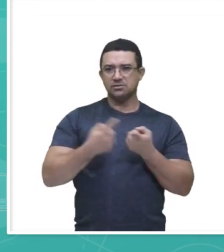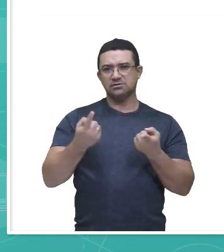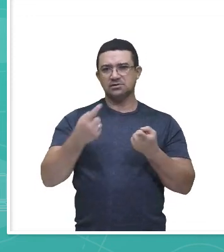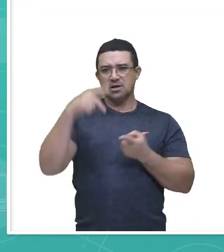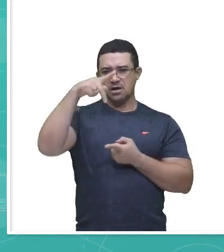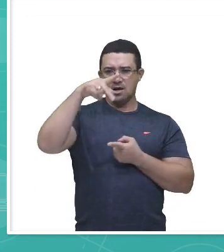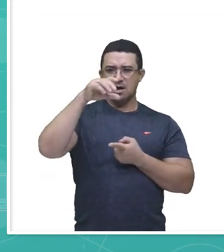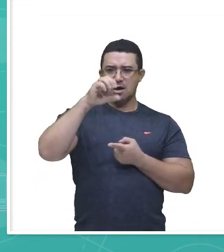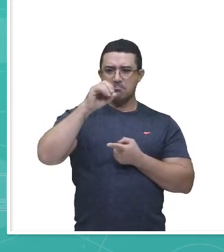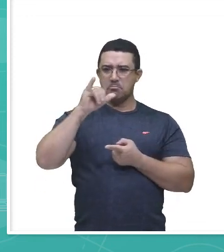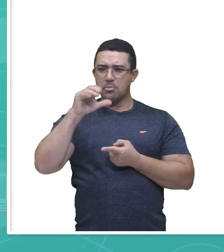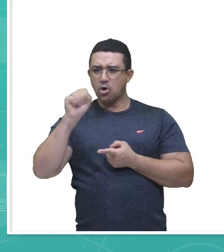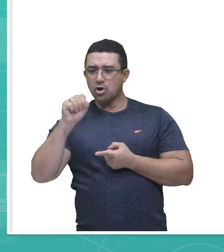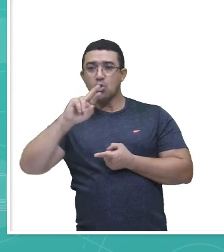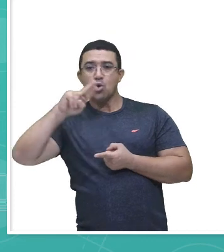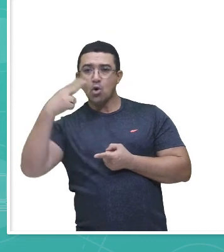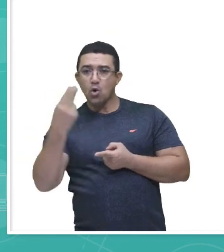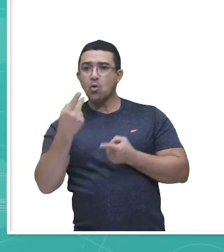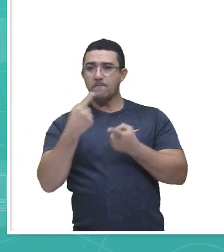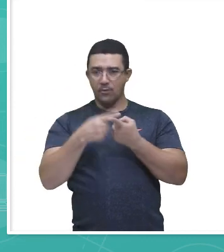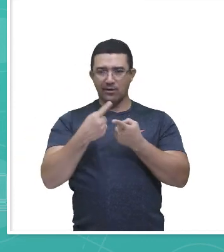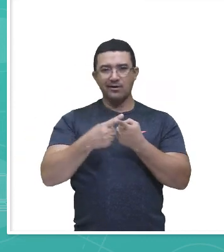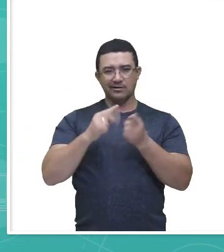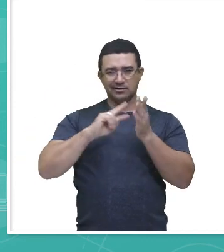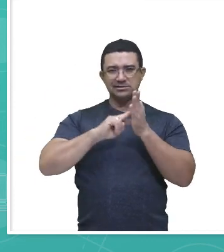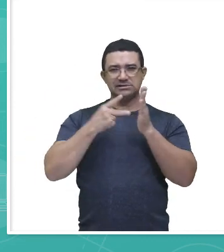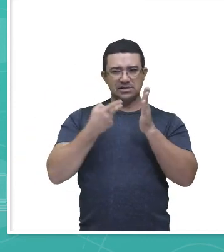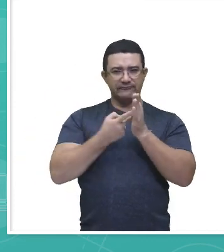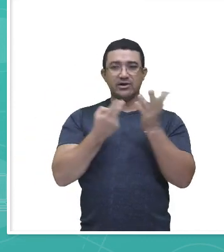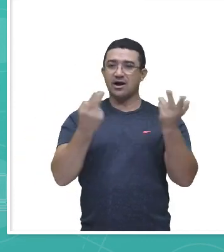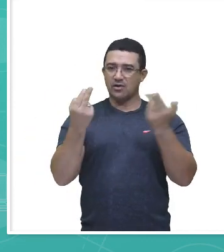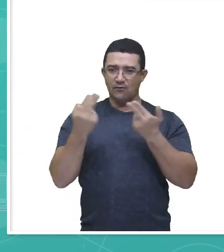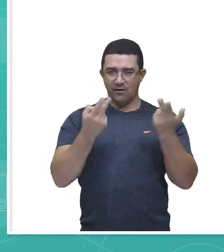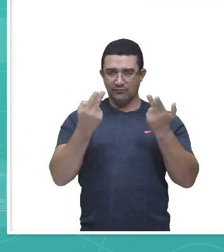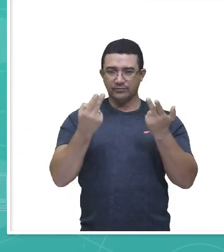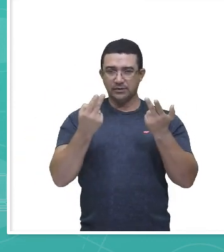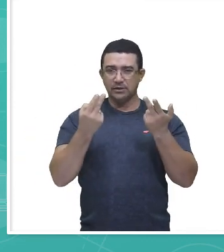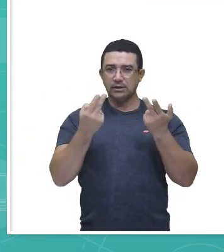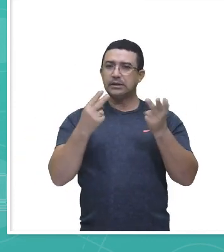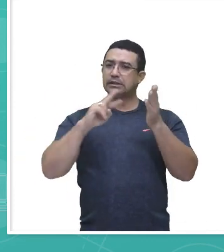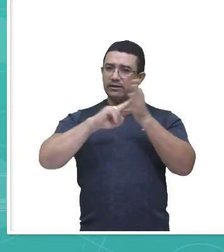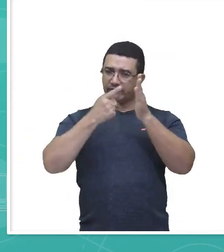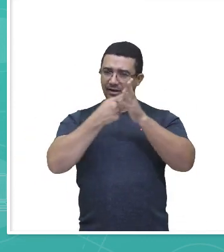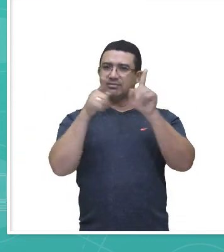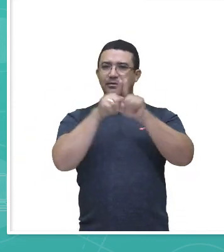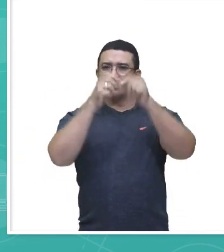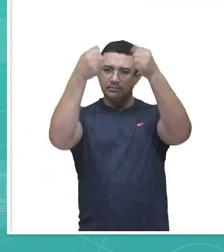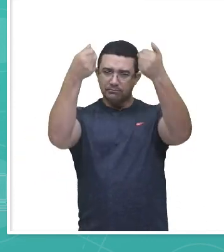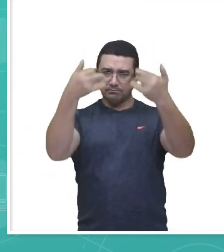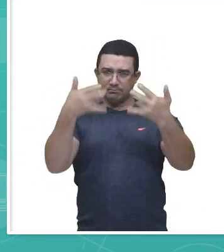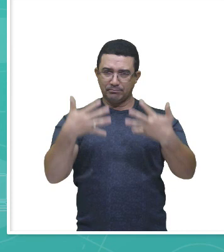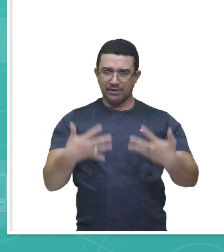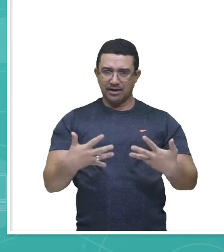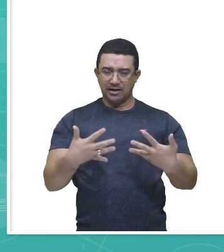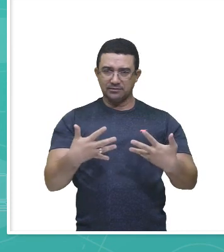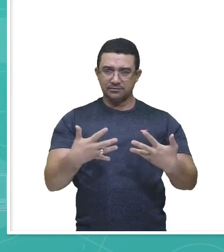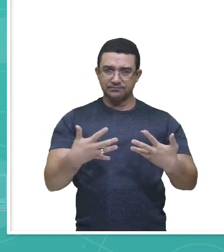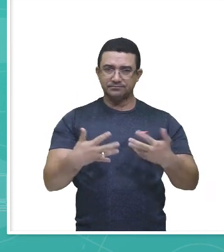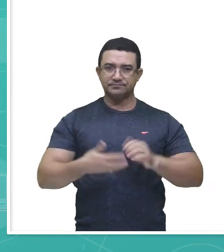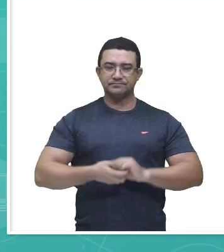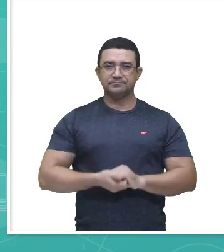ela estava gripada. Então, veja, por isso que o pois também pode ser outro tipo, né,